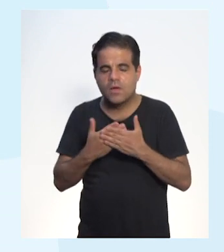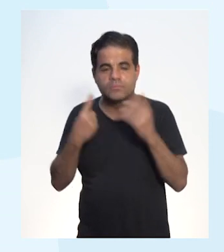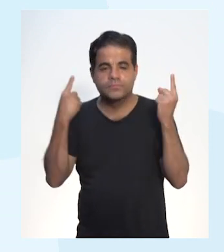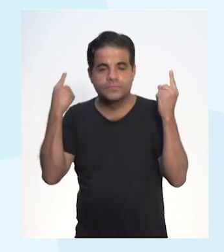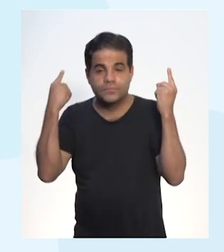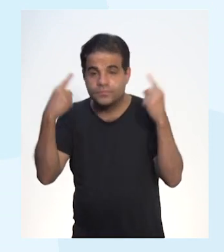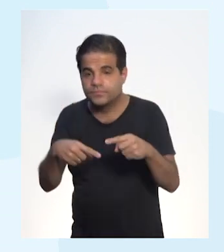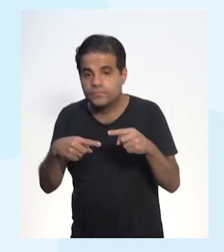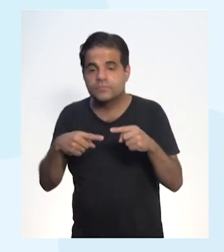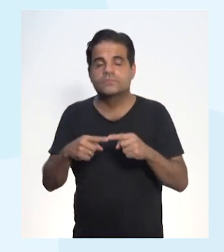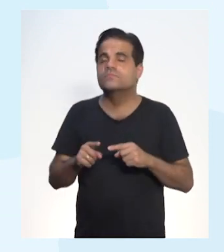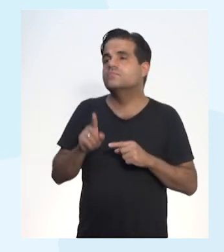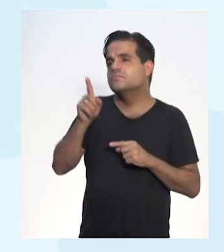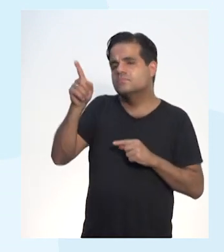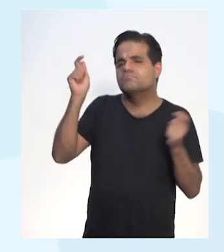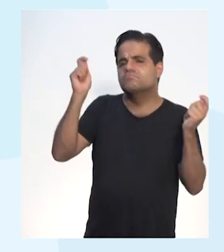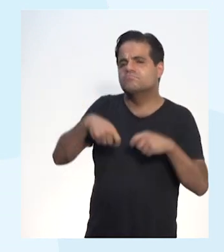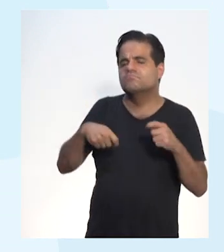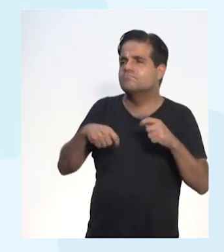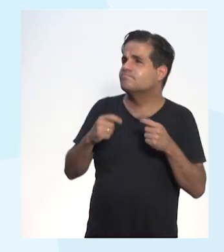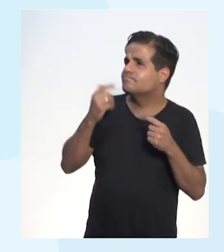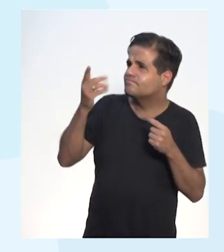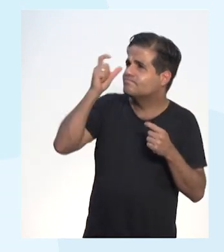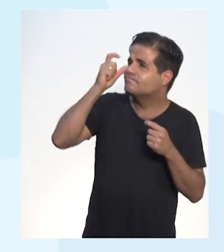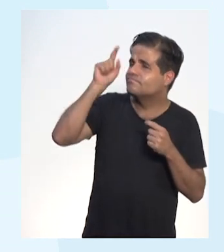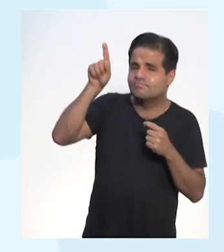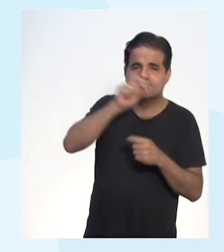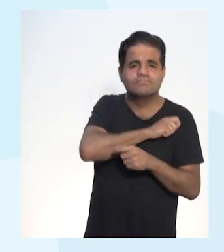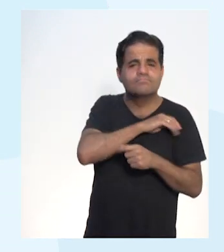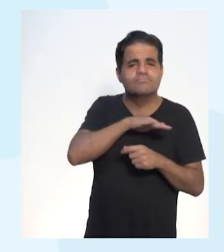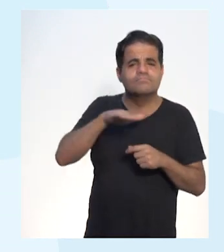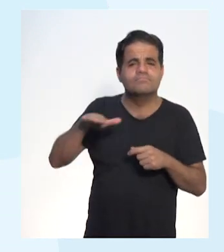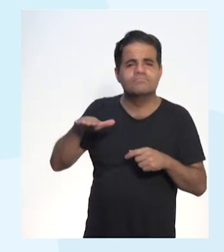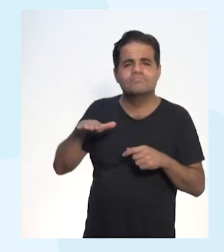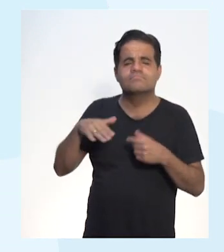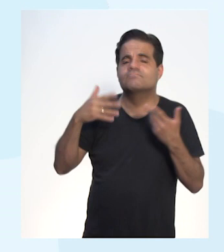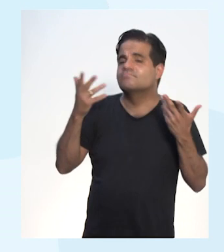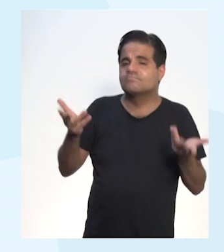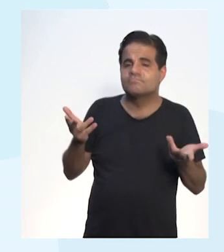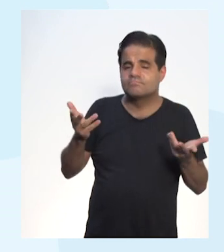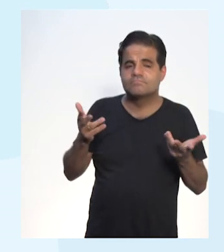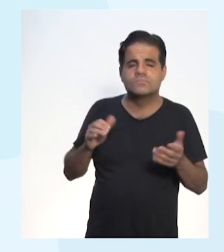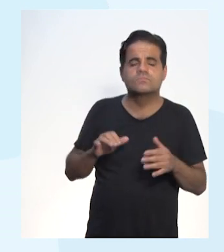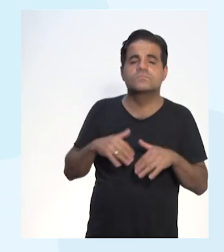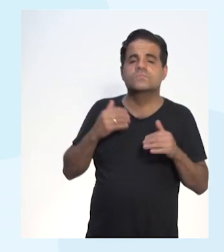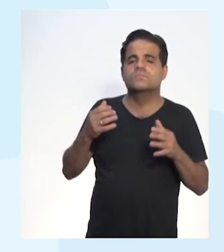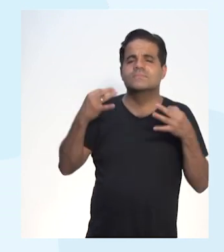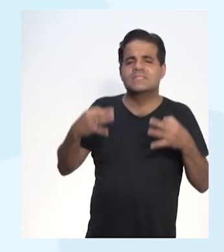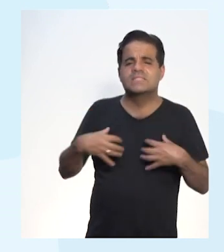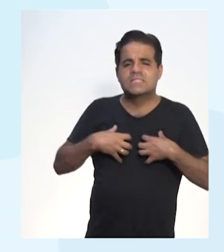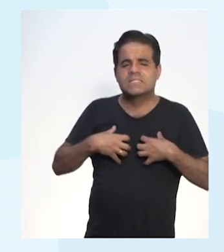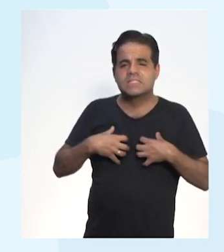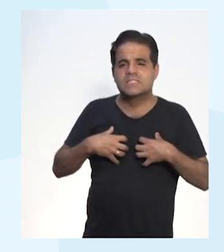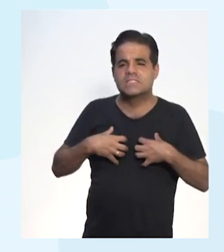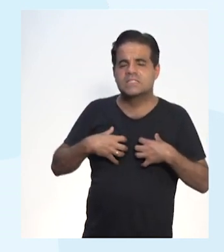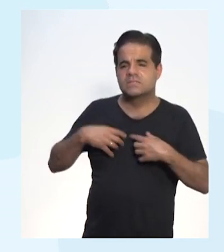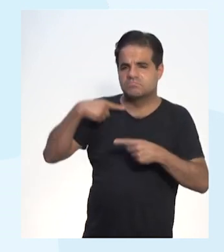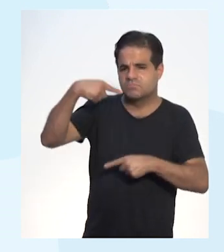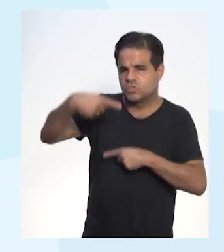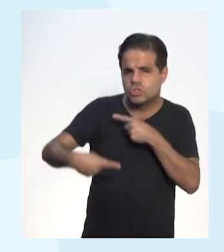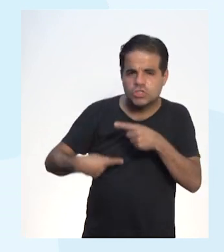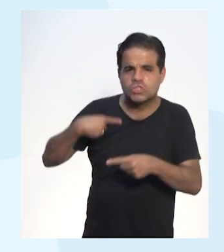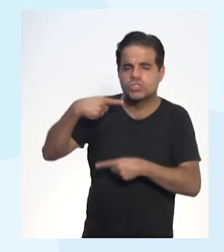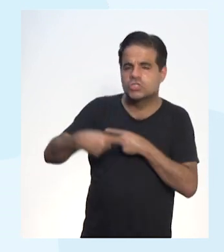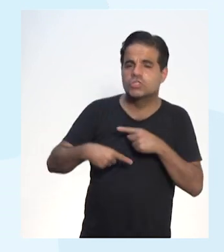vamos para o desafio. Nessas condições aí, nossos estudantes, qual será o sentido de giro do fio,